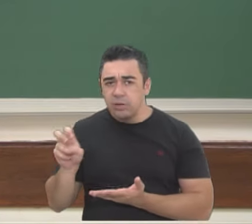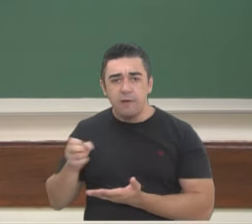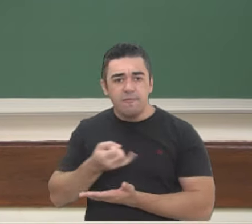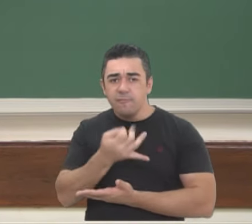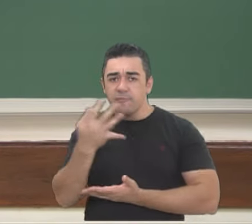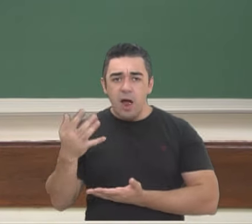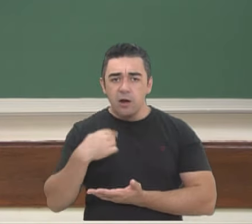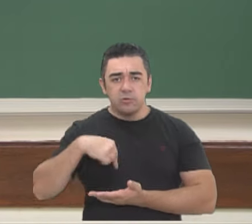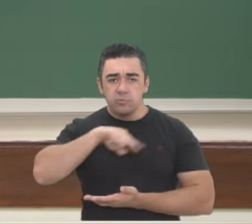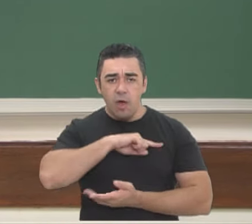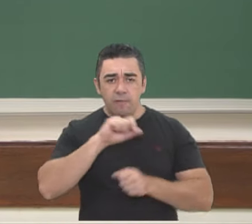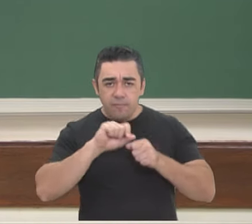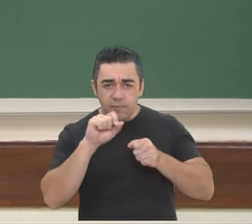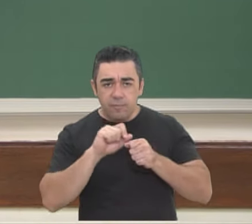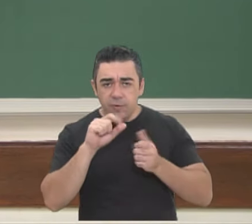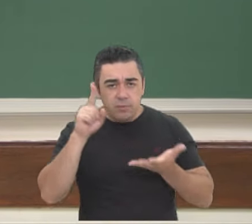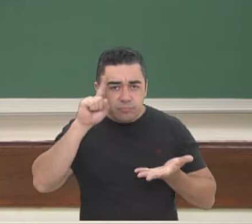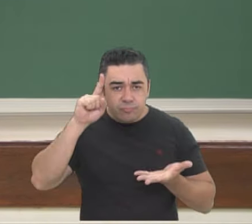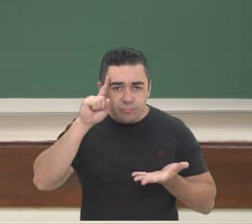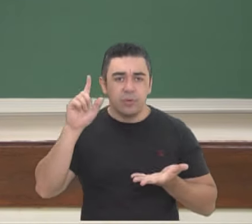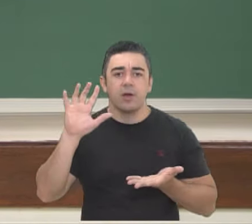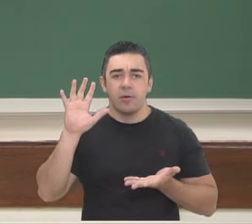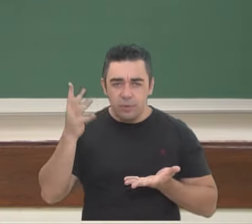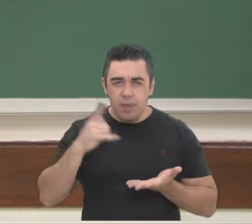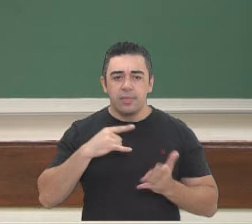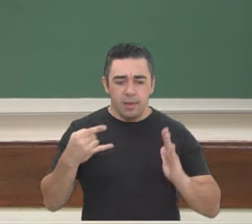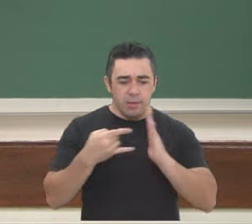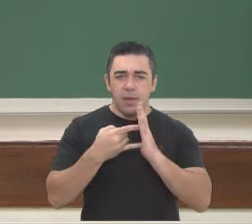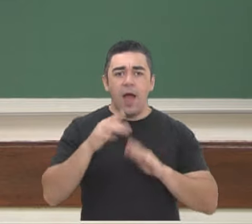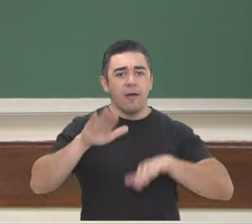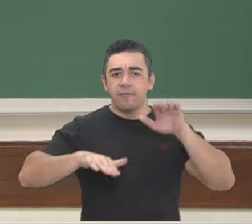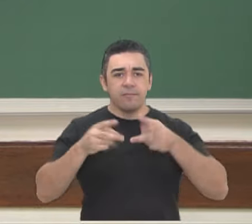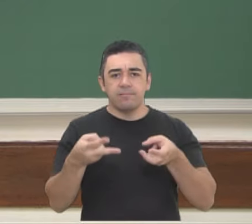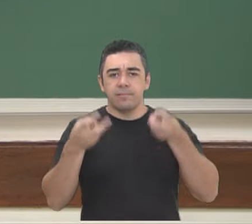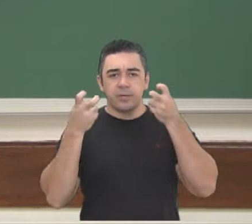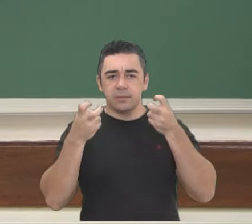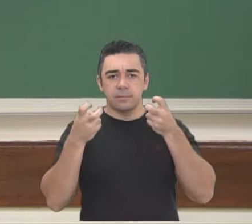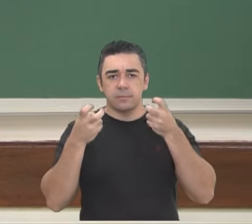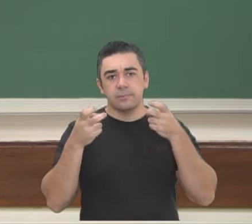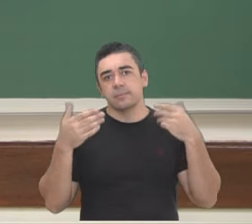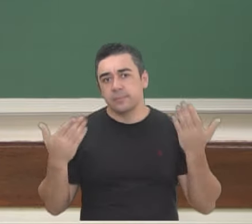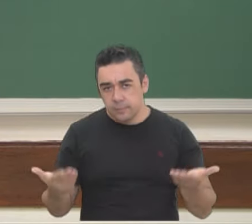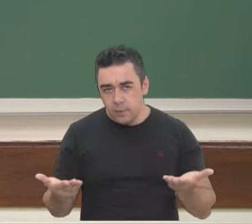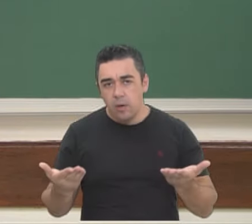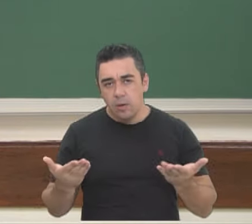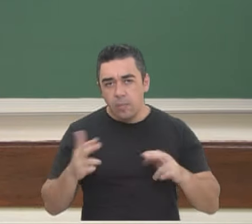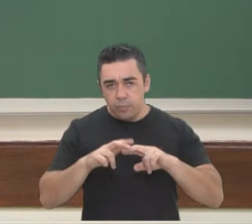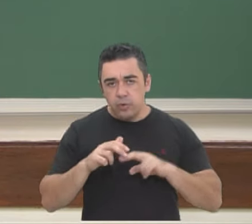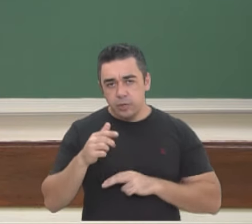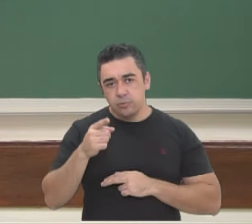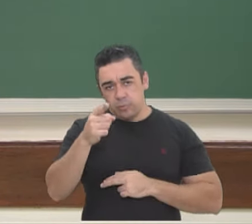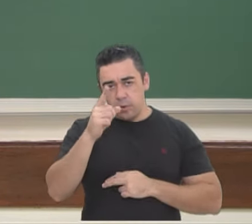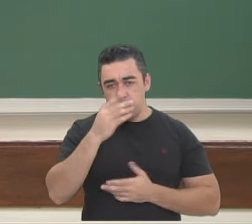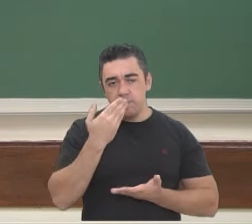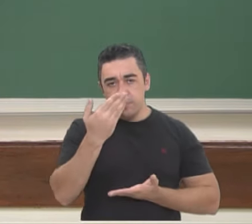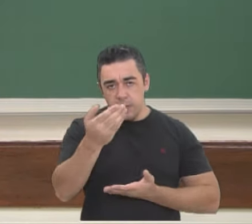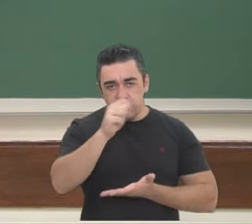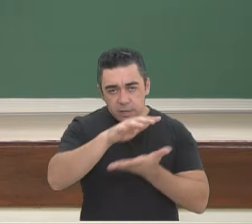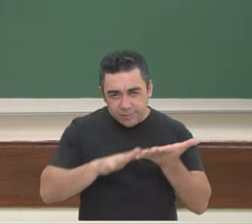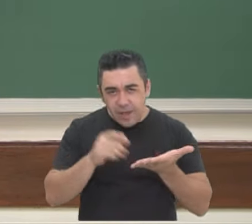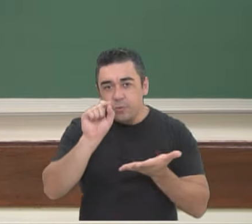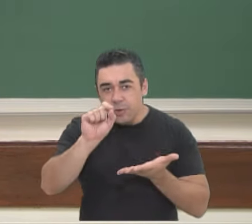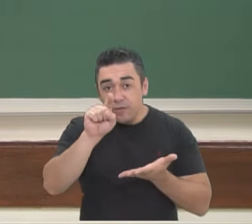atividades cotidianas que às vezes a gente nem se dá conta então fica a tarefa para você